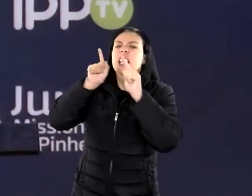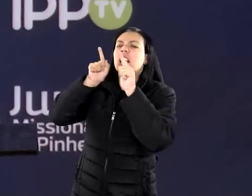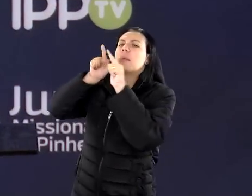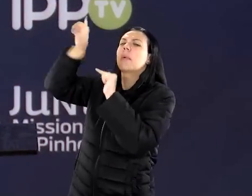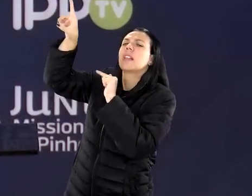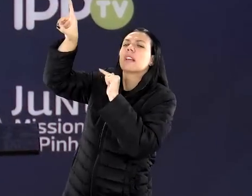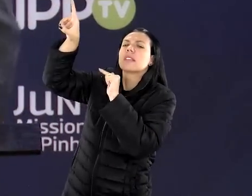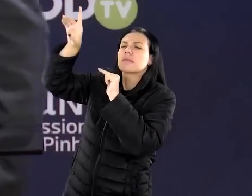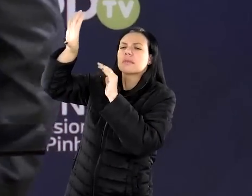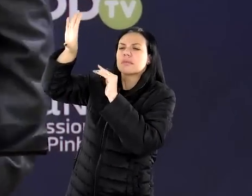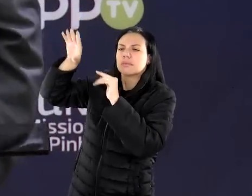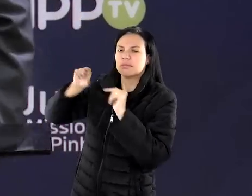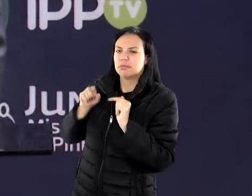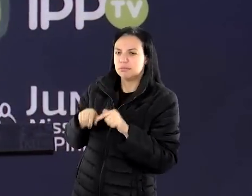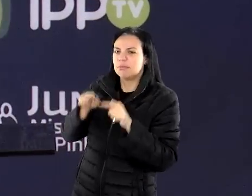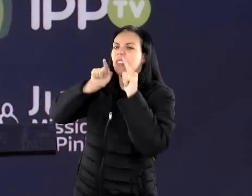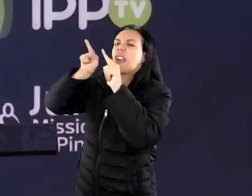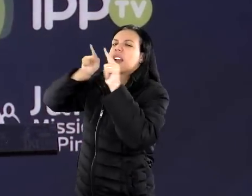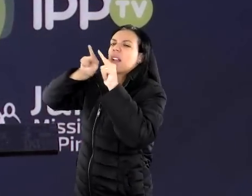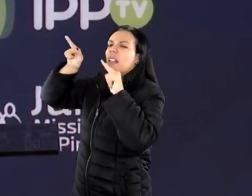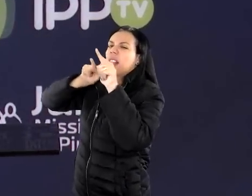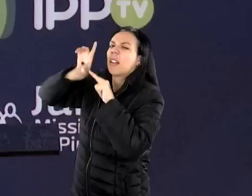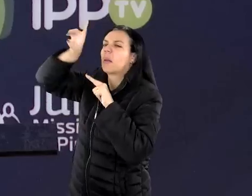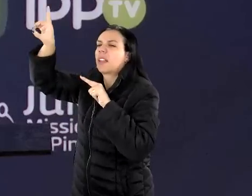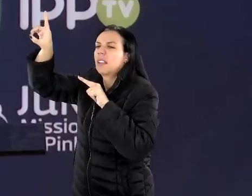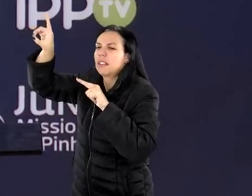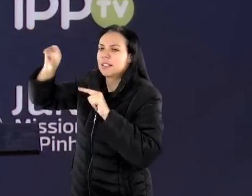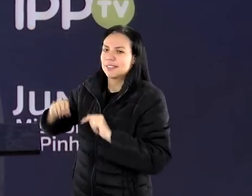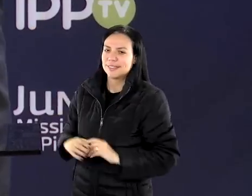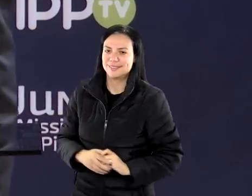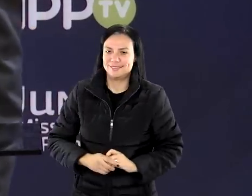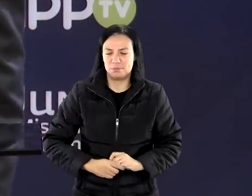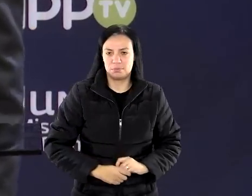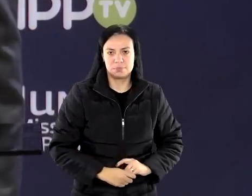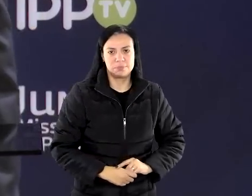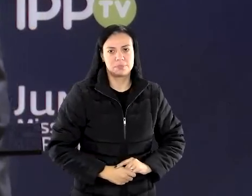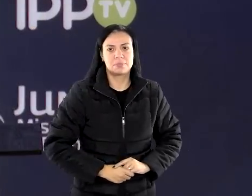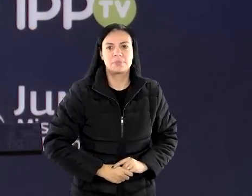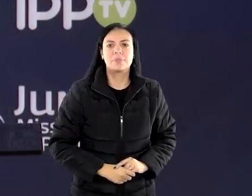Entra com habeas corpus espiritual, faz um processo contra Deus.